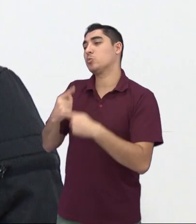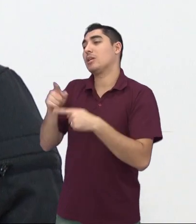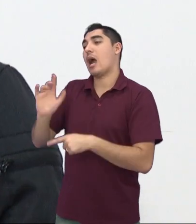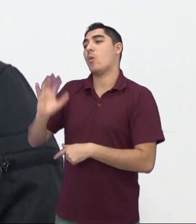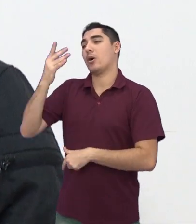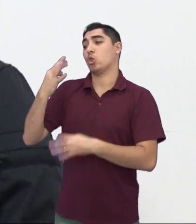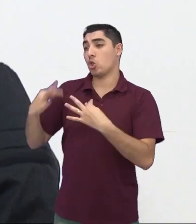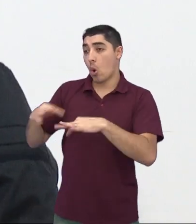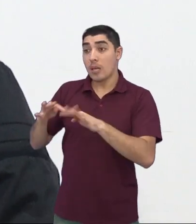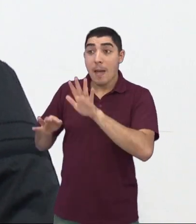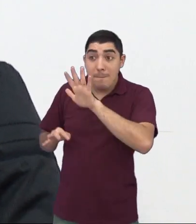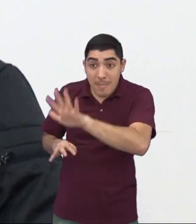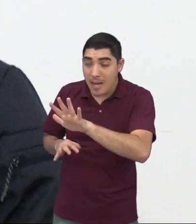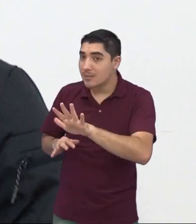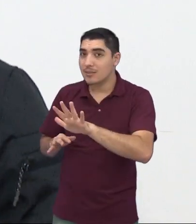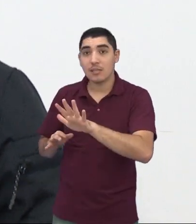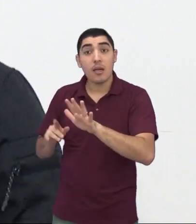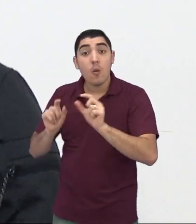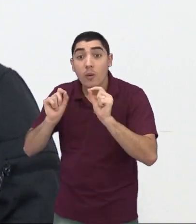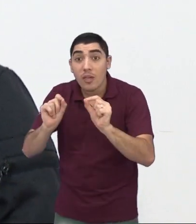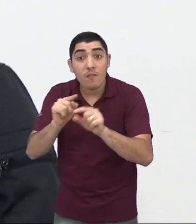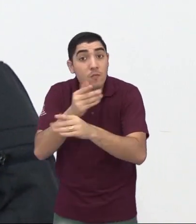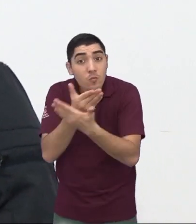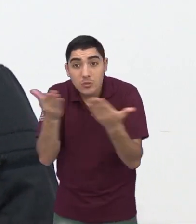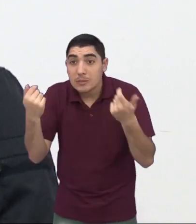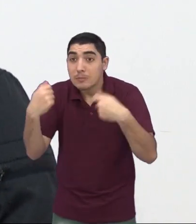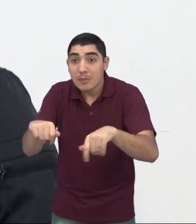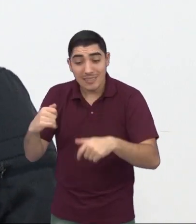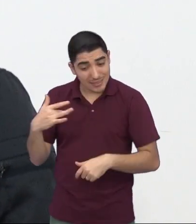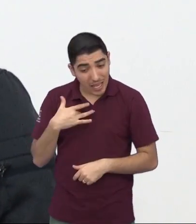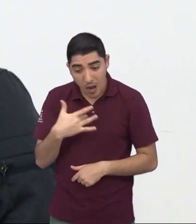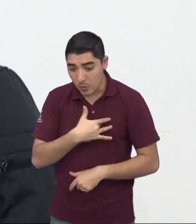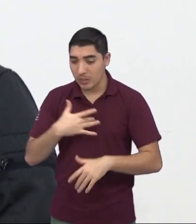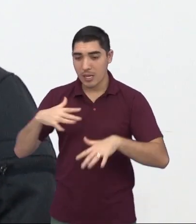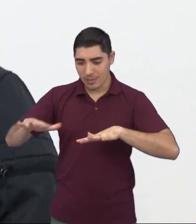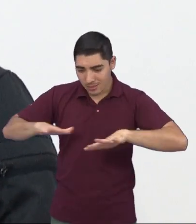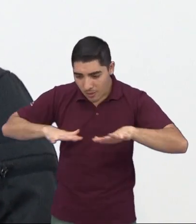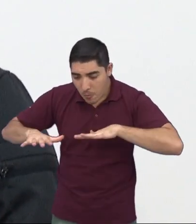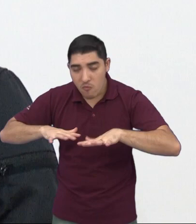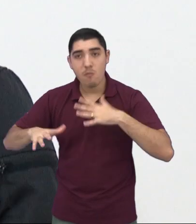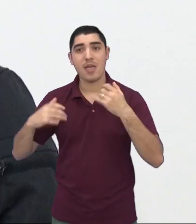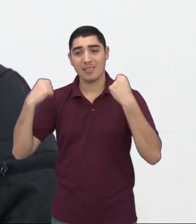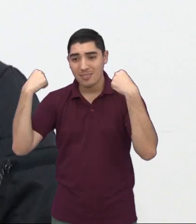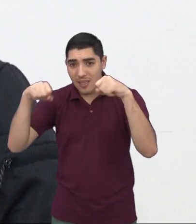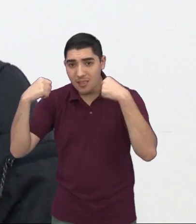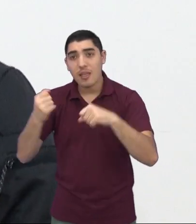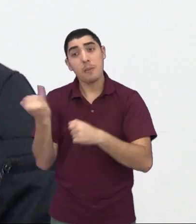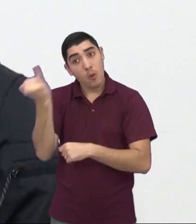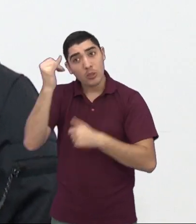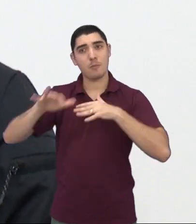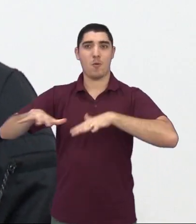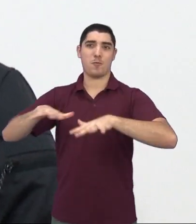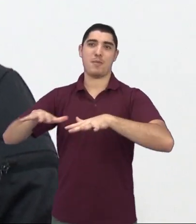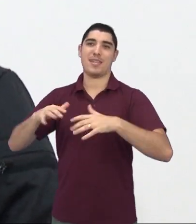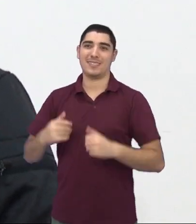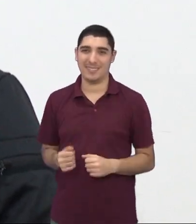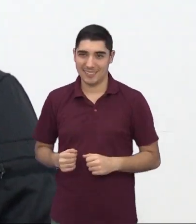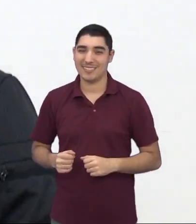exercício. Agora, fora isso, gente, é saúde, é saudável treinar, se movimentar. Então,